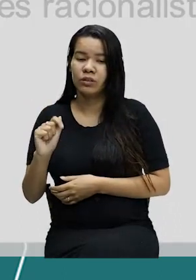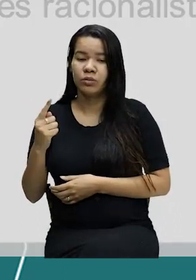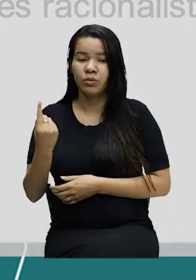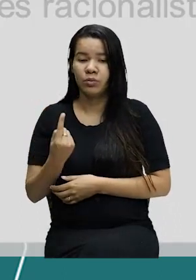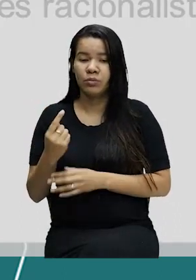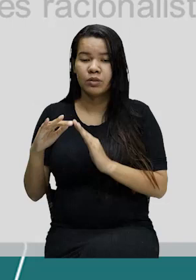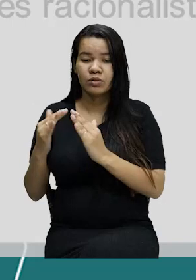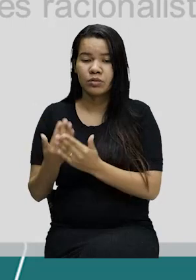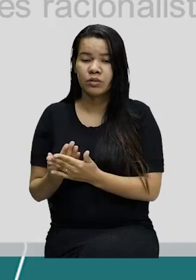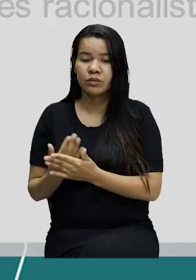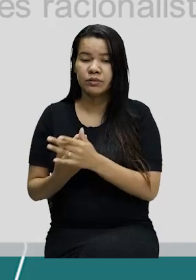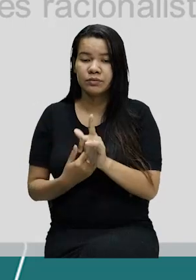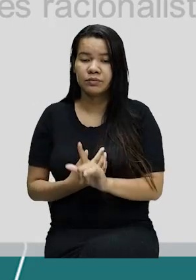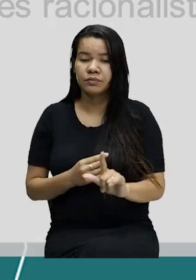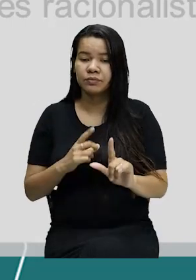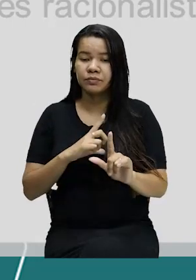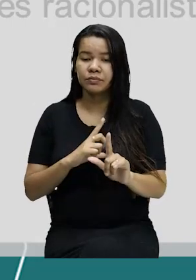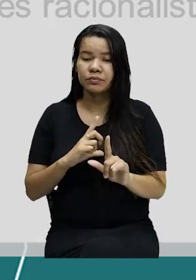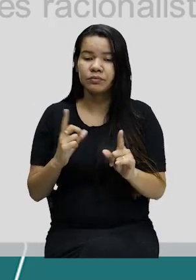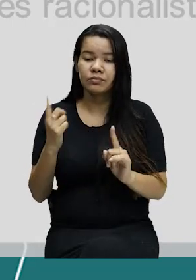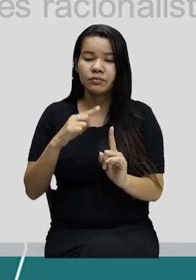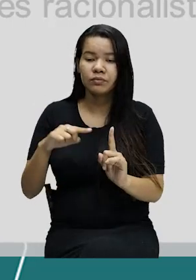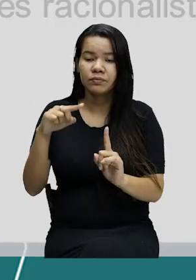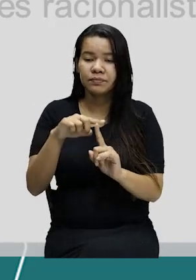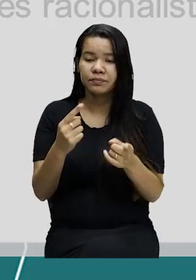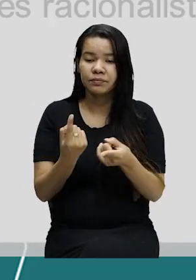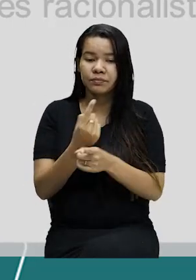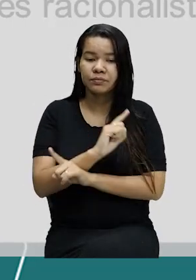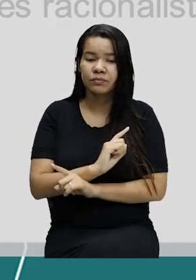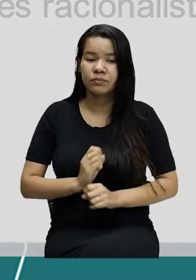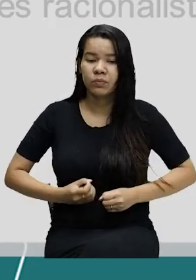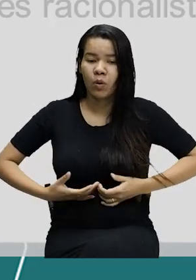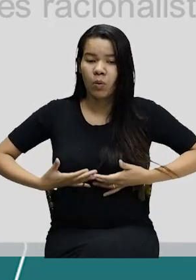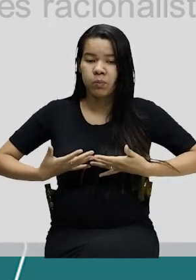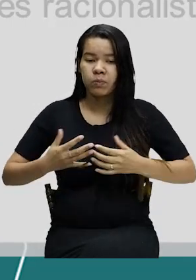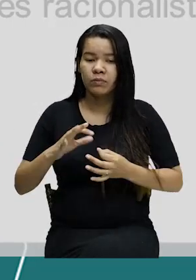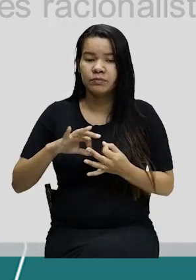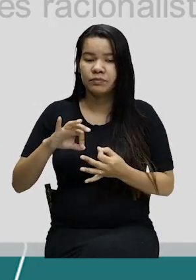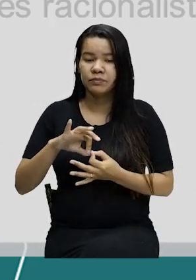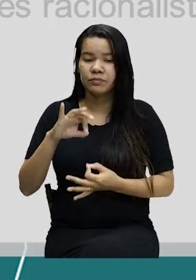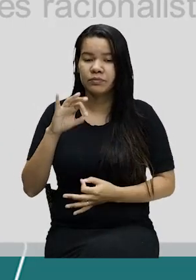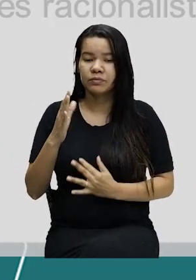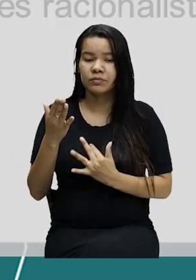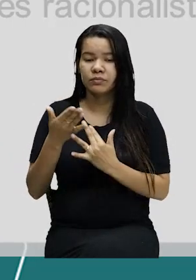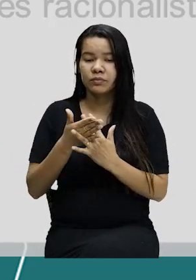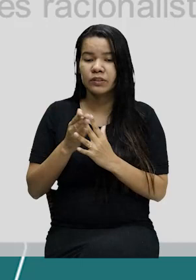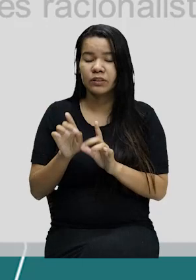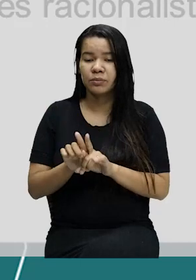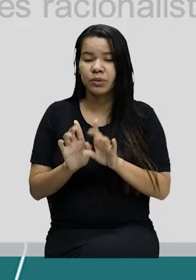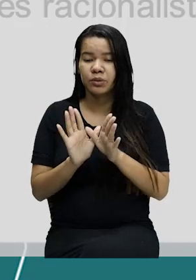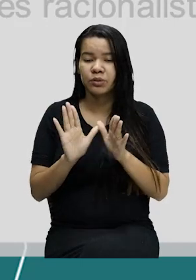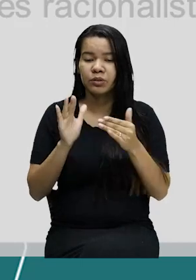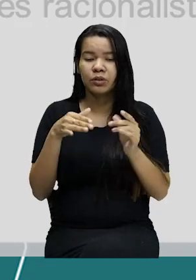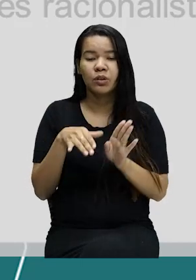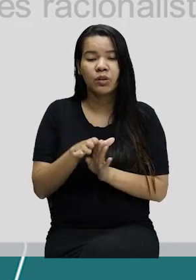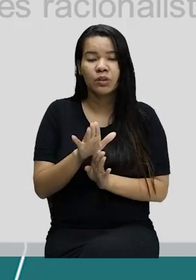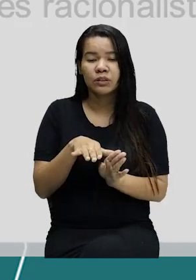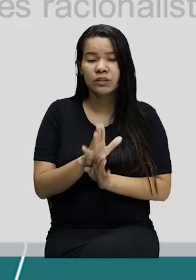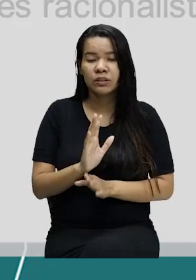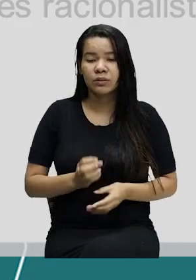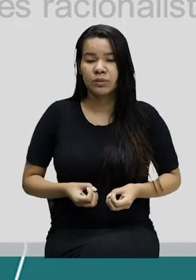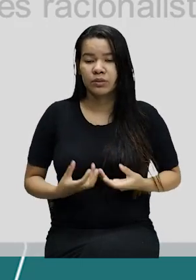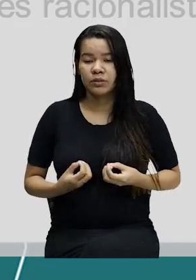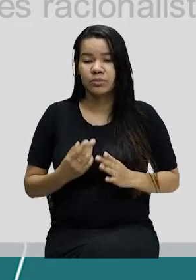combater os excessos do espírito barroco e orientar a produção poética para uma estética neoclássica. Com o objetivo